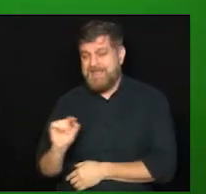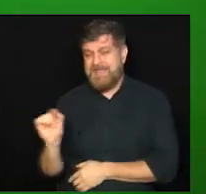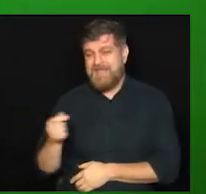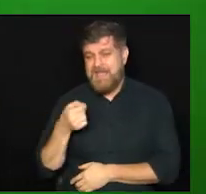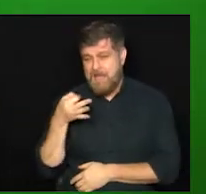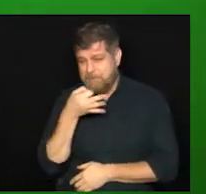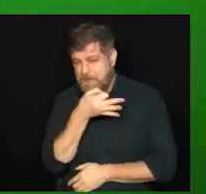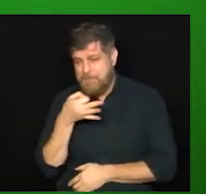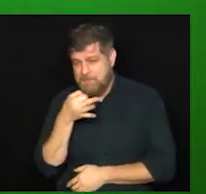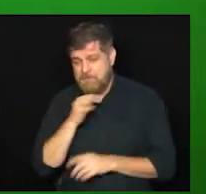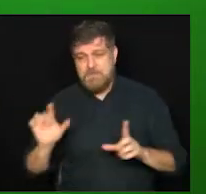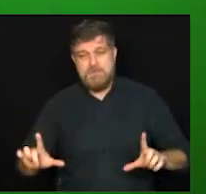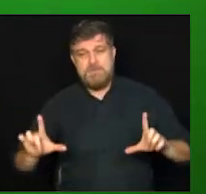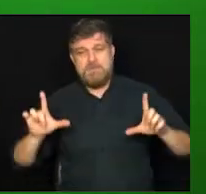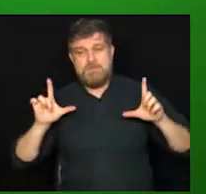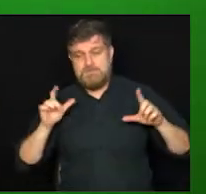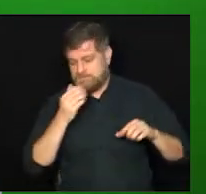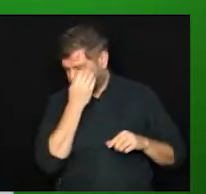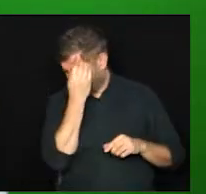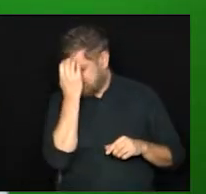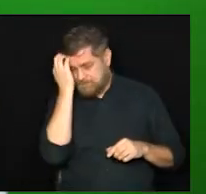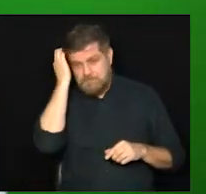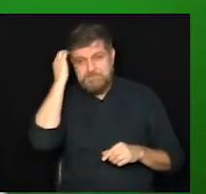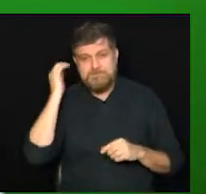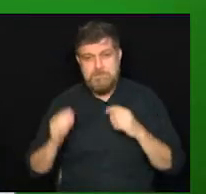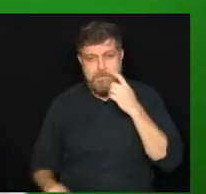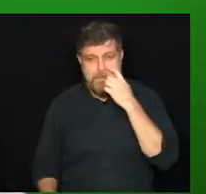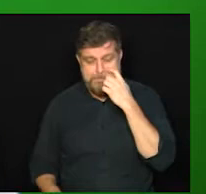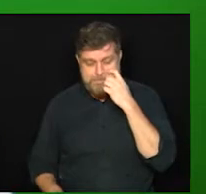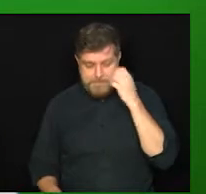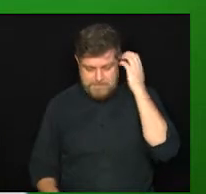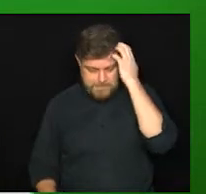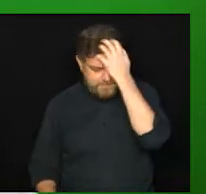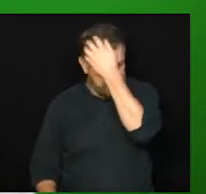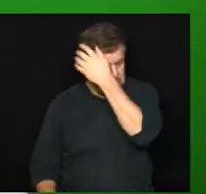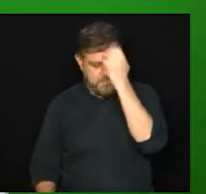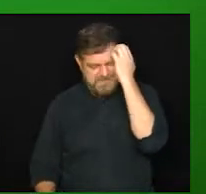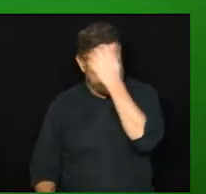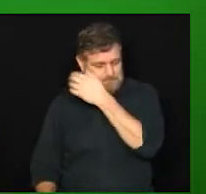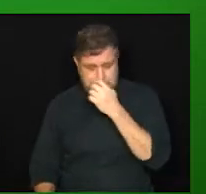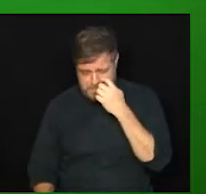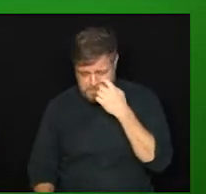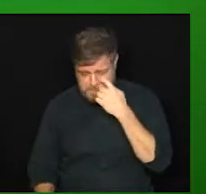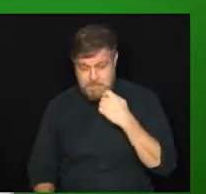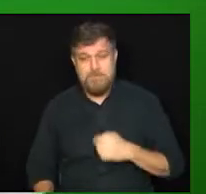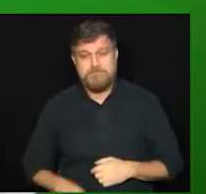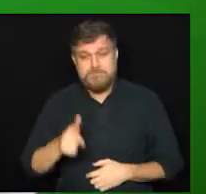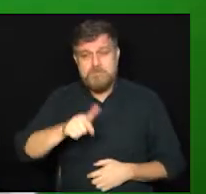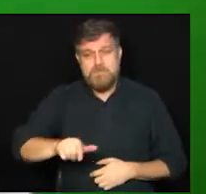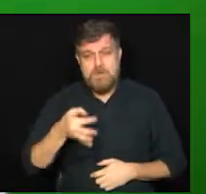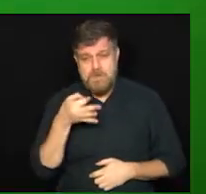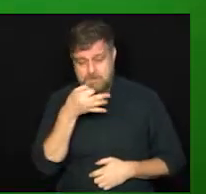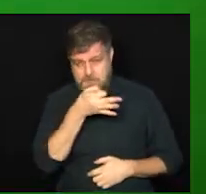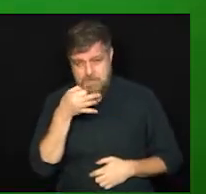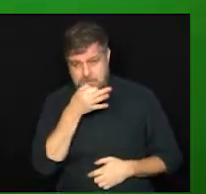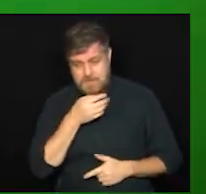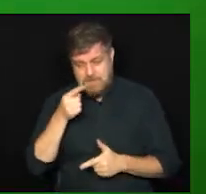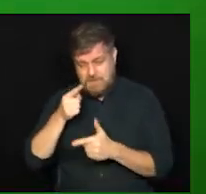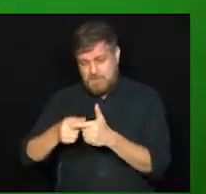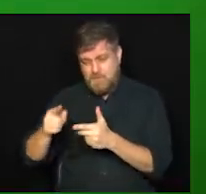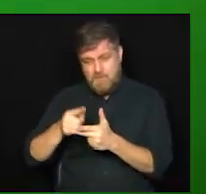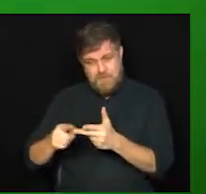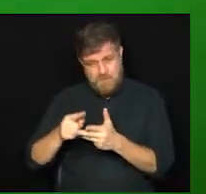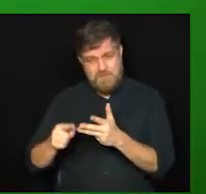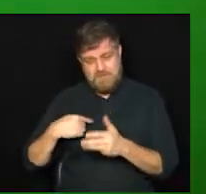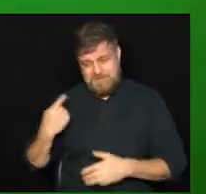a palavra do Antônio Dias para dar sequência também aí a toda essa situação que nós